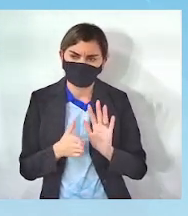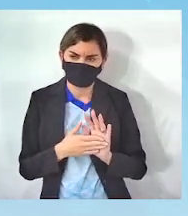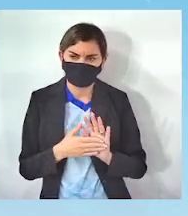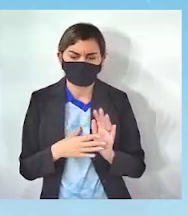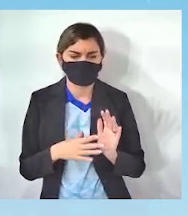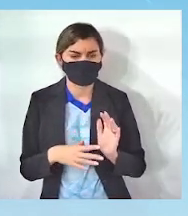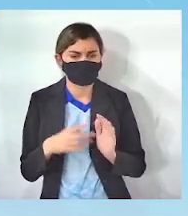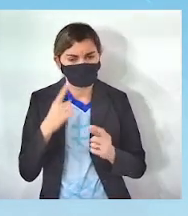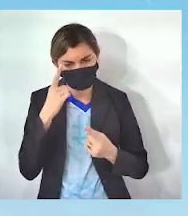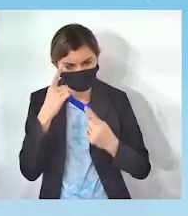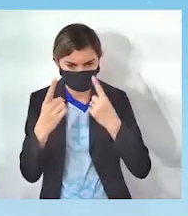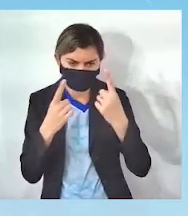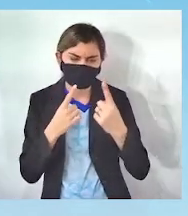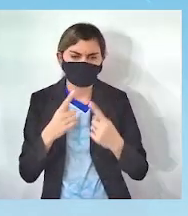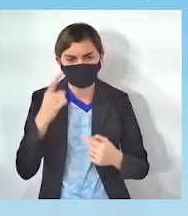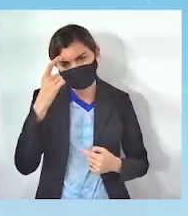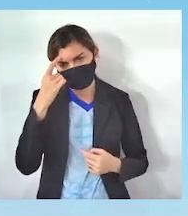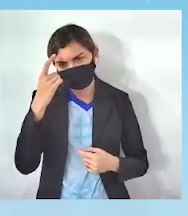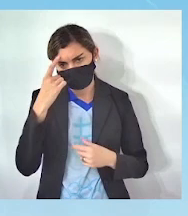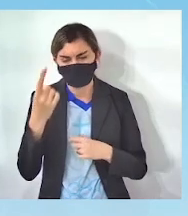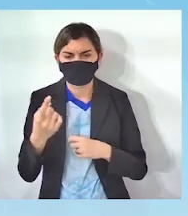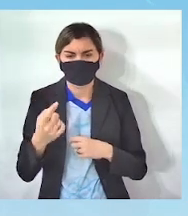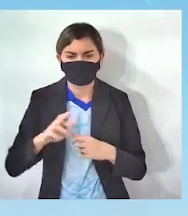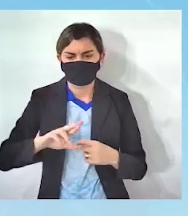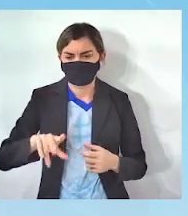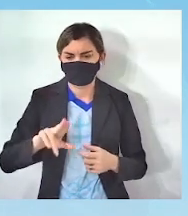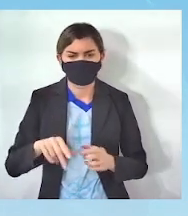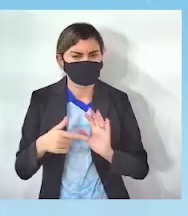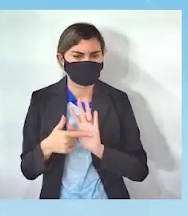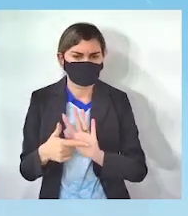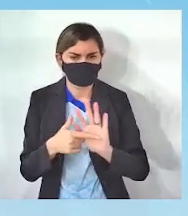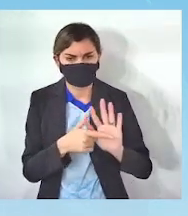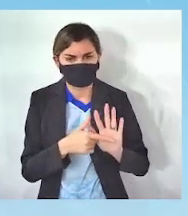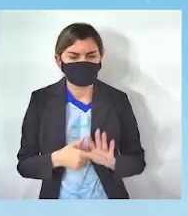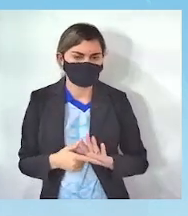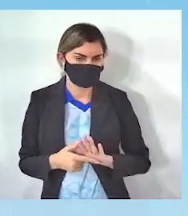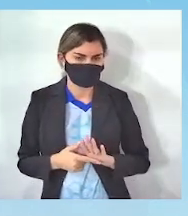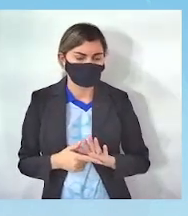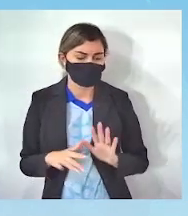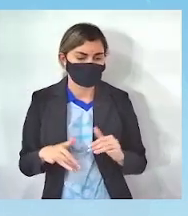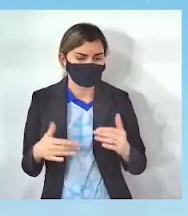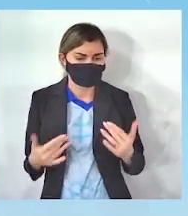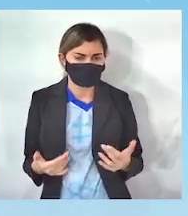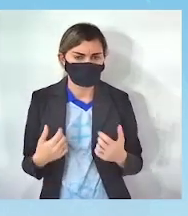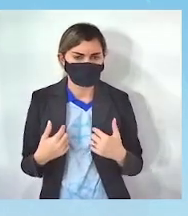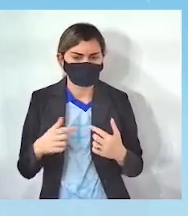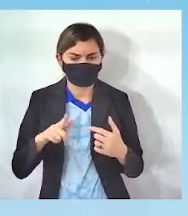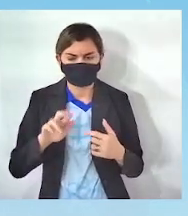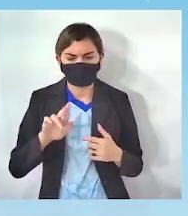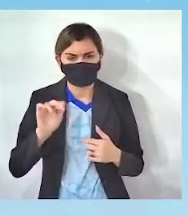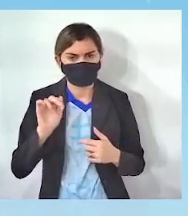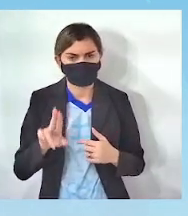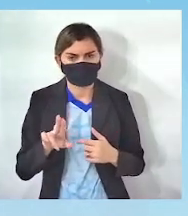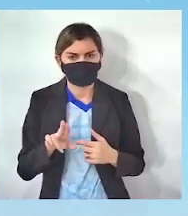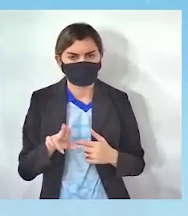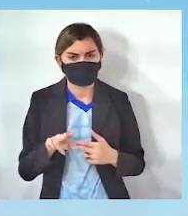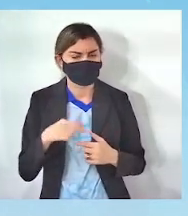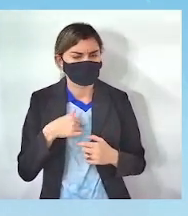em ideias, em pensamentos que não foram demonstrados propriamente dito. Então, eu diria que tem um certo grau